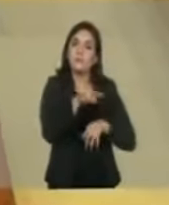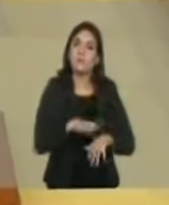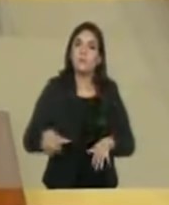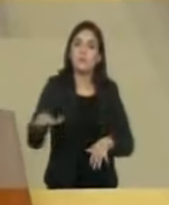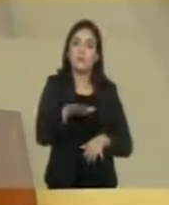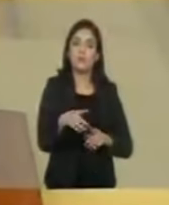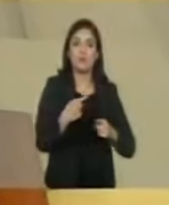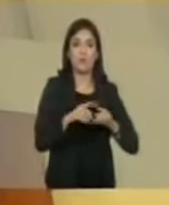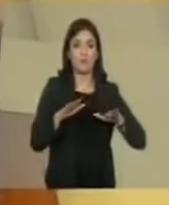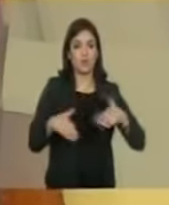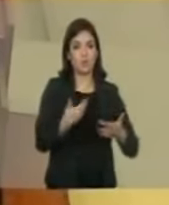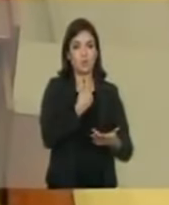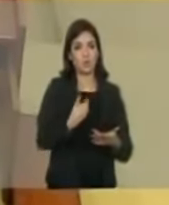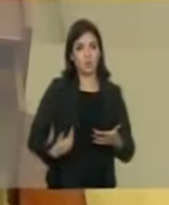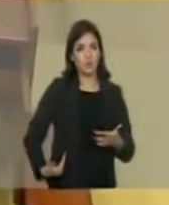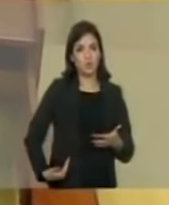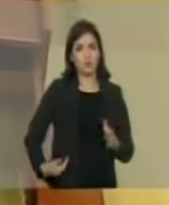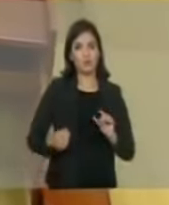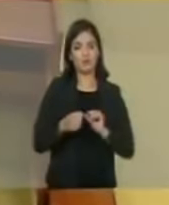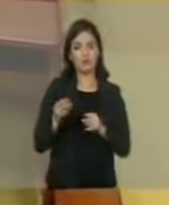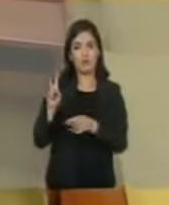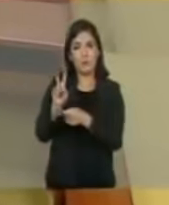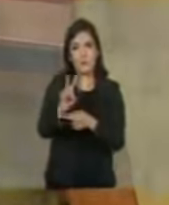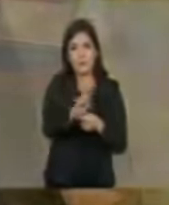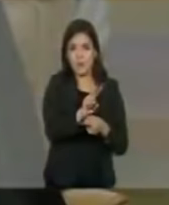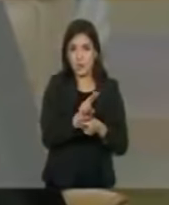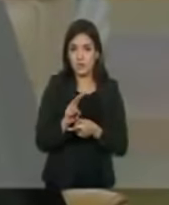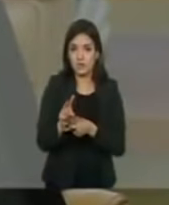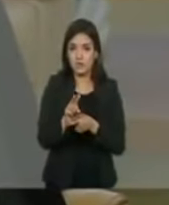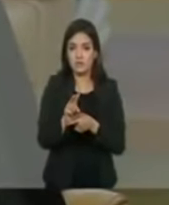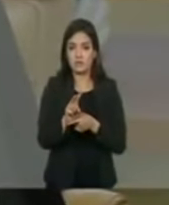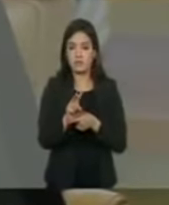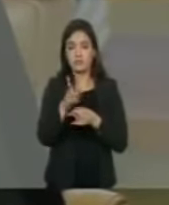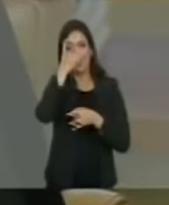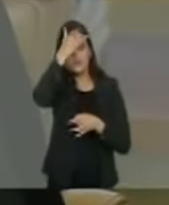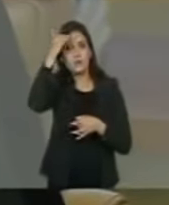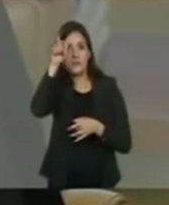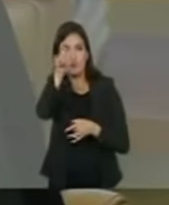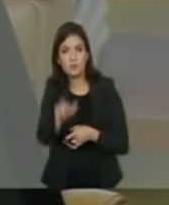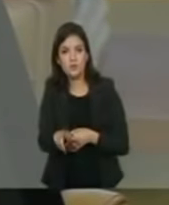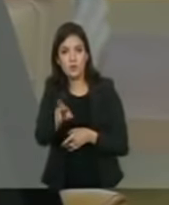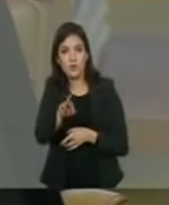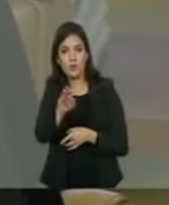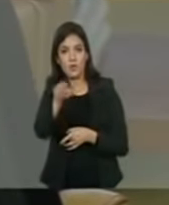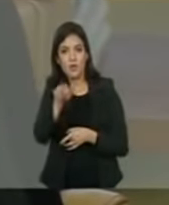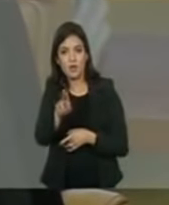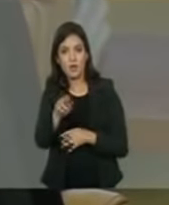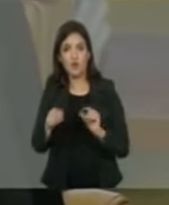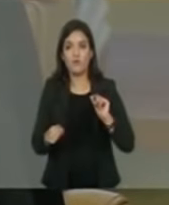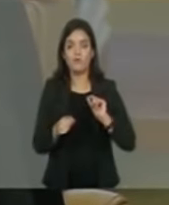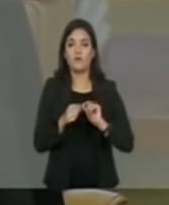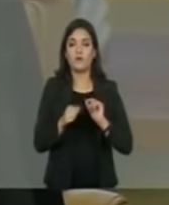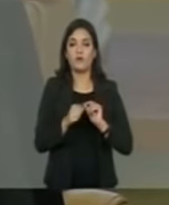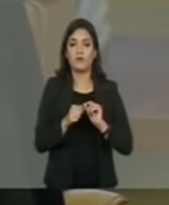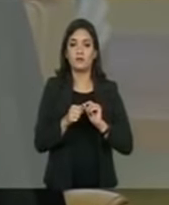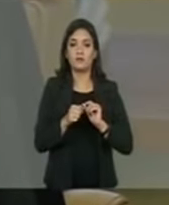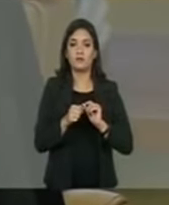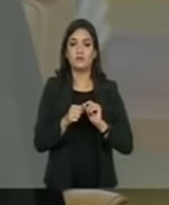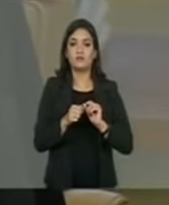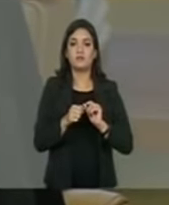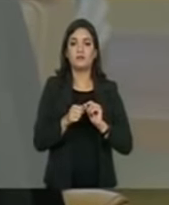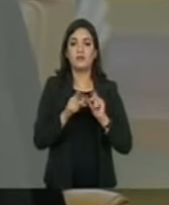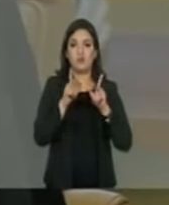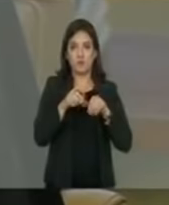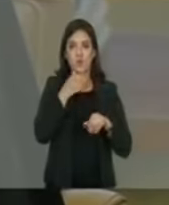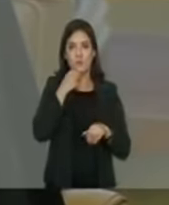delinear um círculo de proteção em torno da pessoa do réu faz a lição saudoso